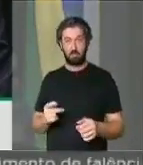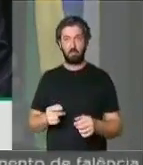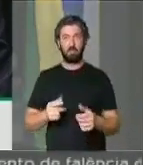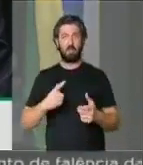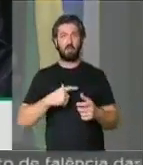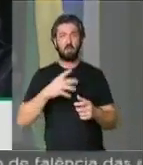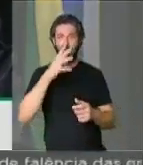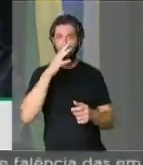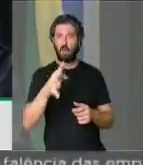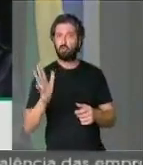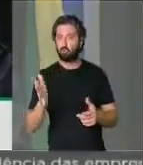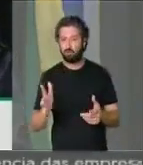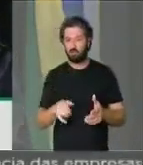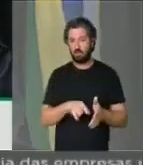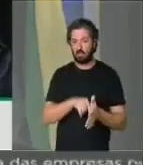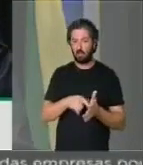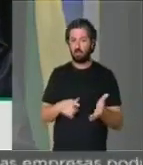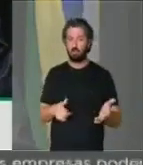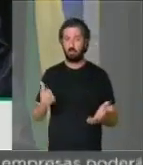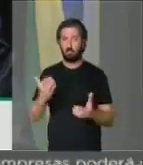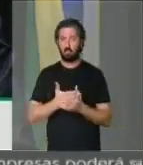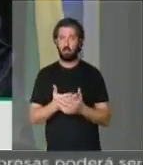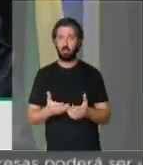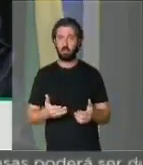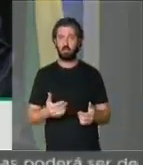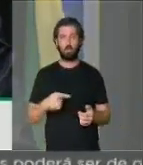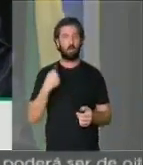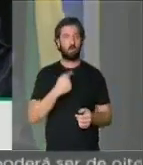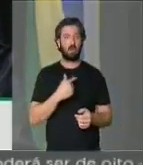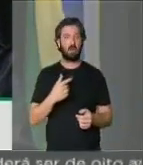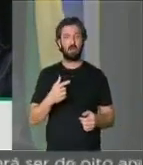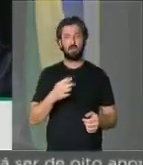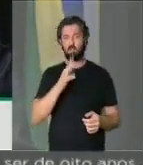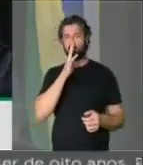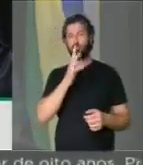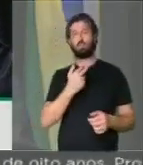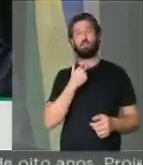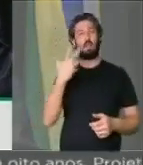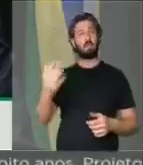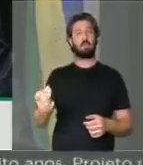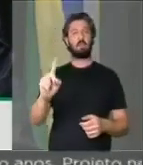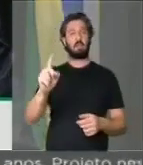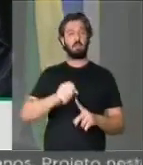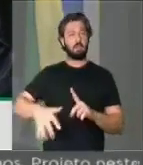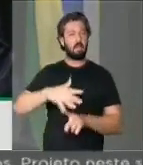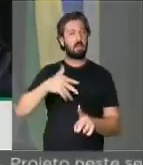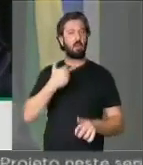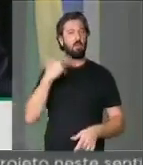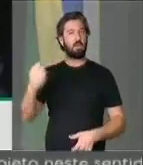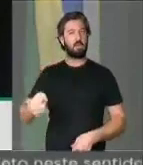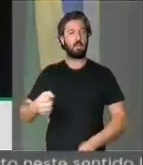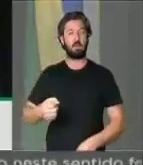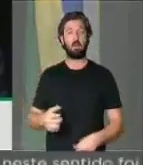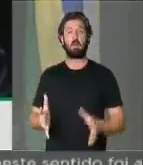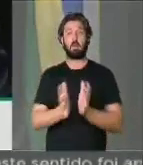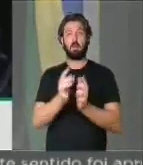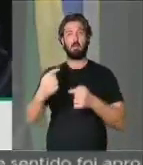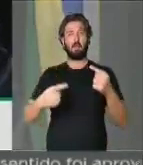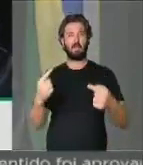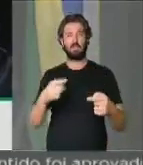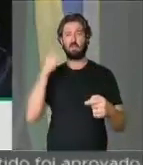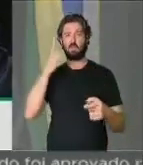duras acusações é uma situação que não deve ser aceitada pela sociedade brasileira. Que os partidos,